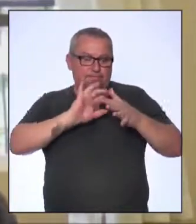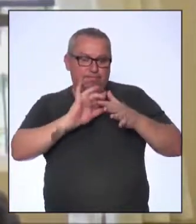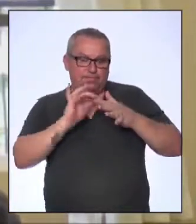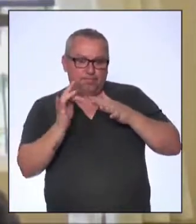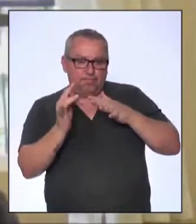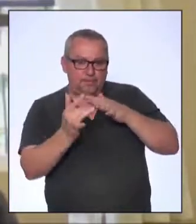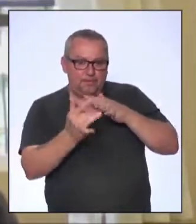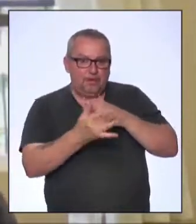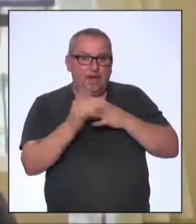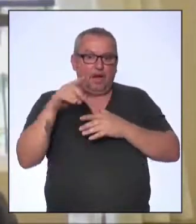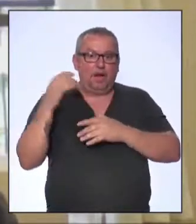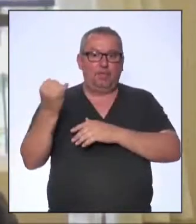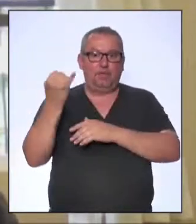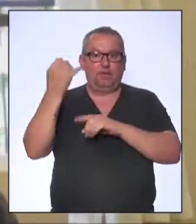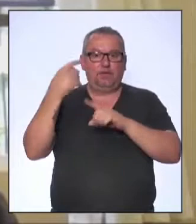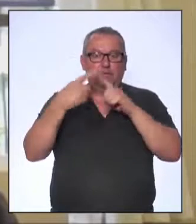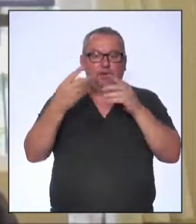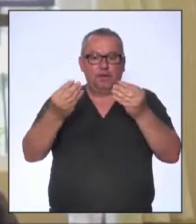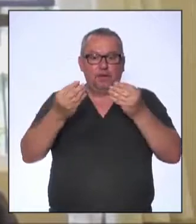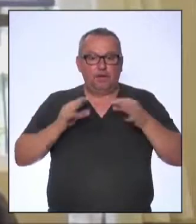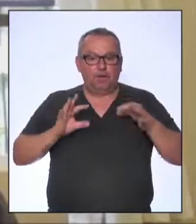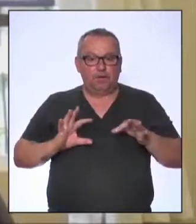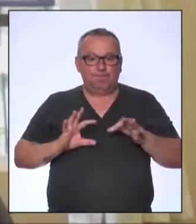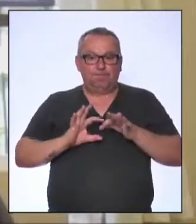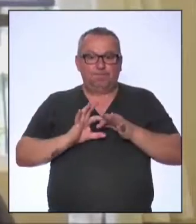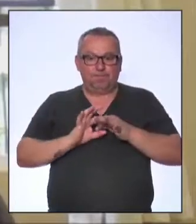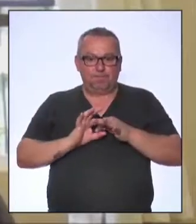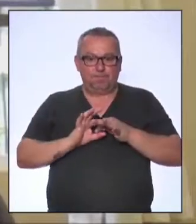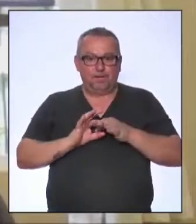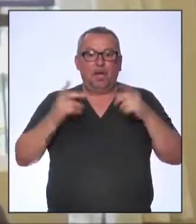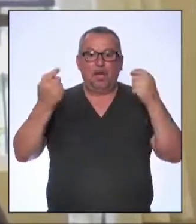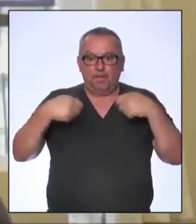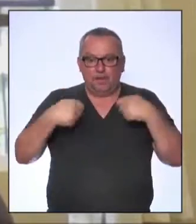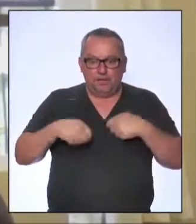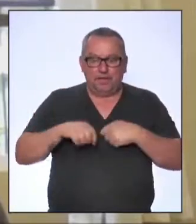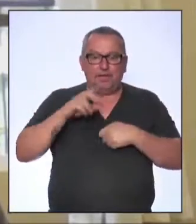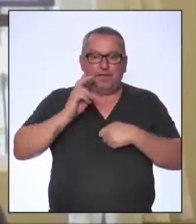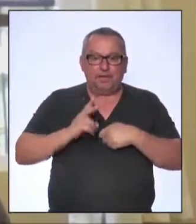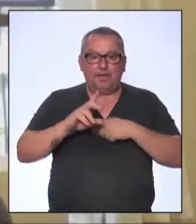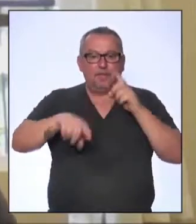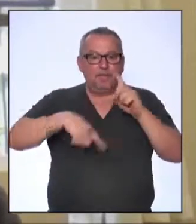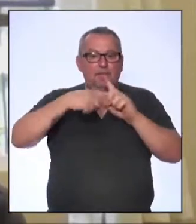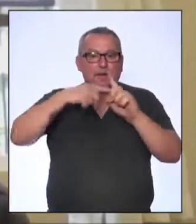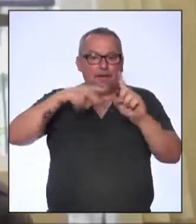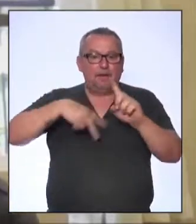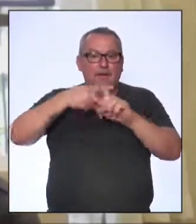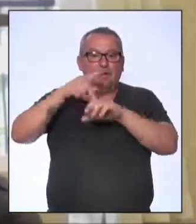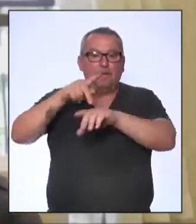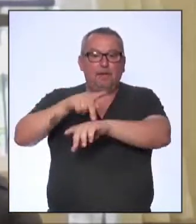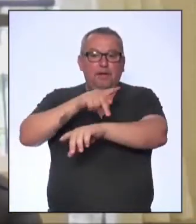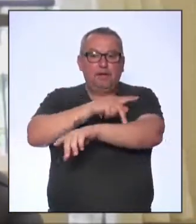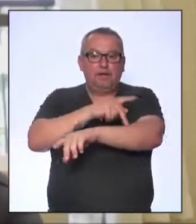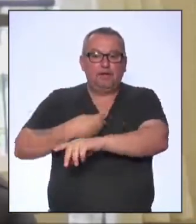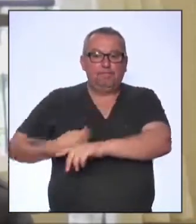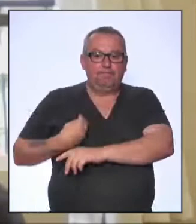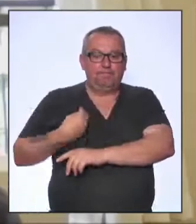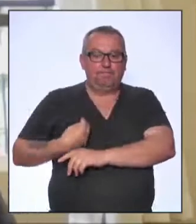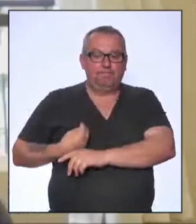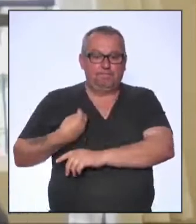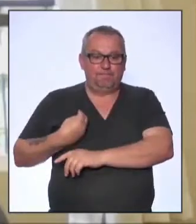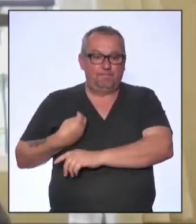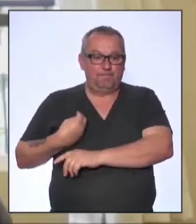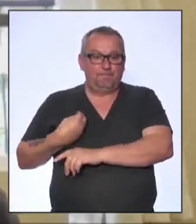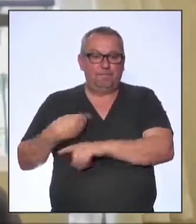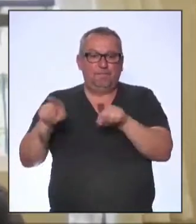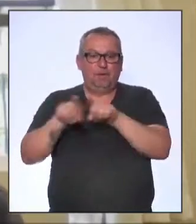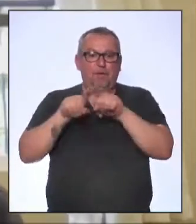liga e ela se faz necessária a cada vez mais essa pedagogia da presença. Com isso,